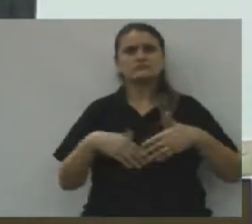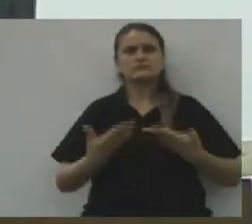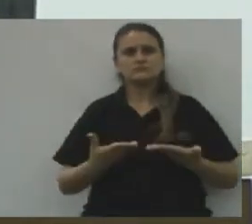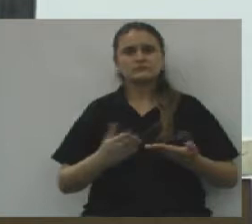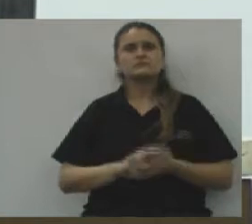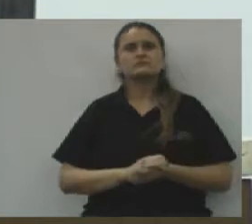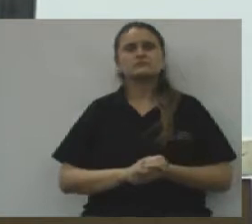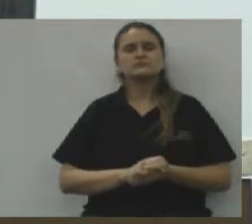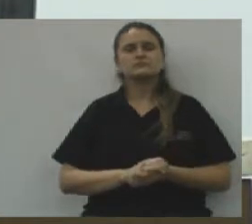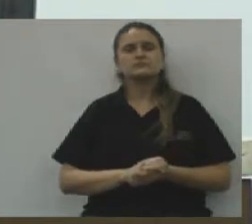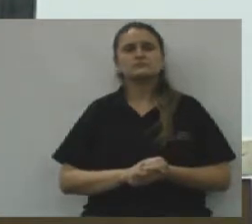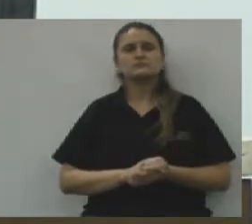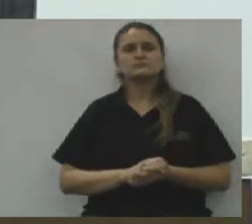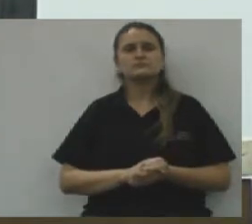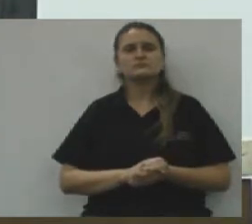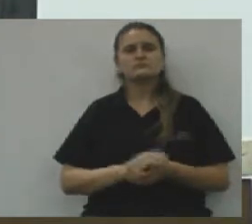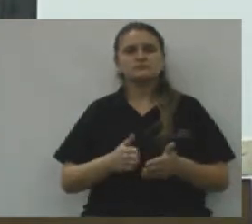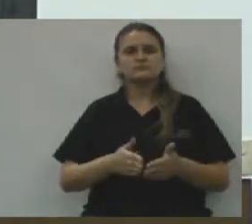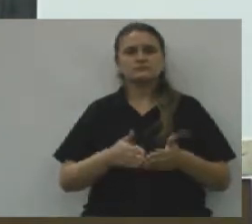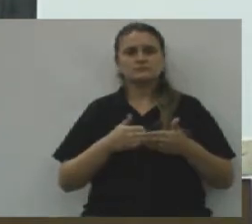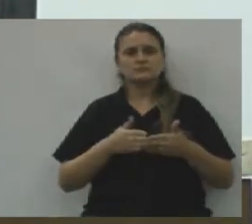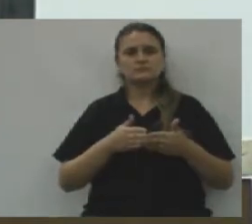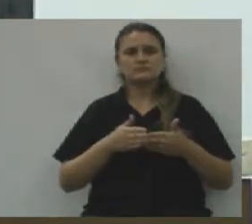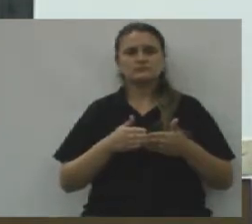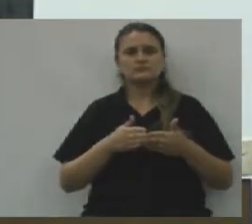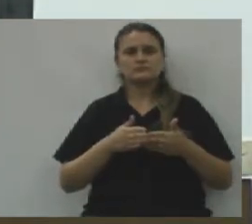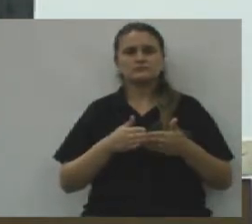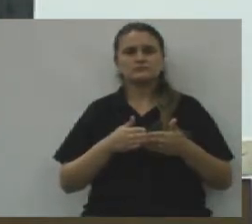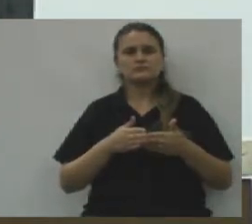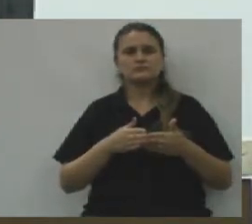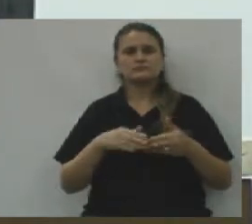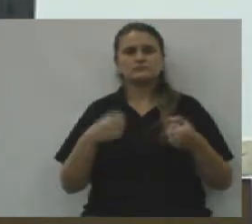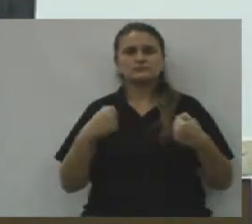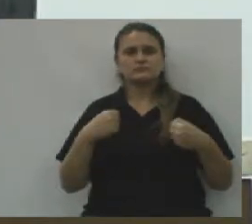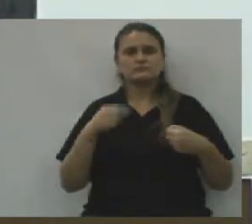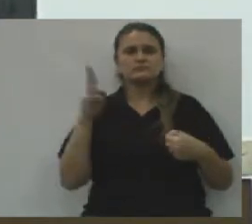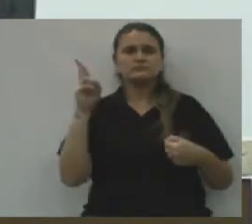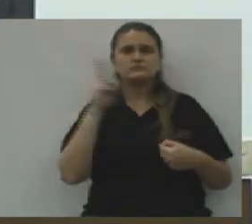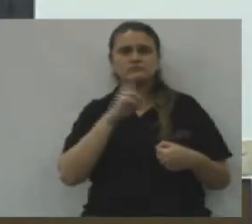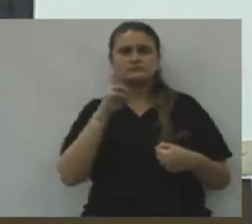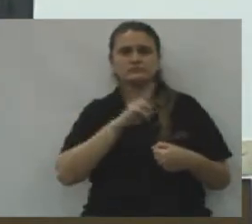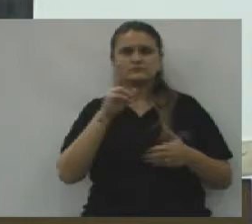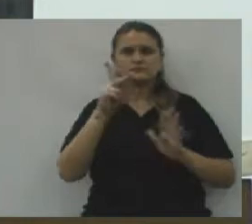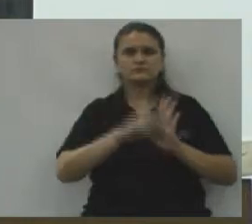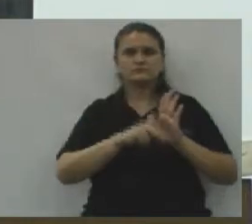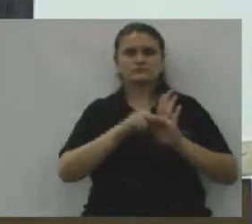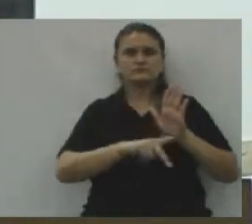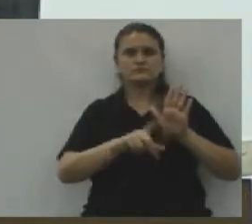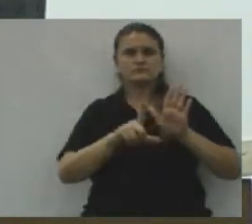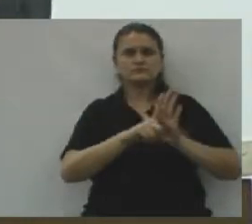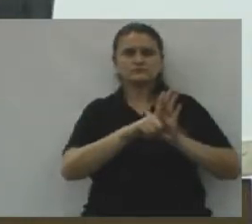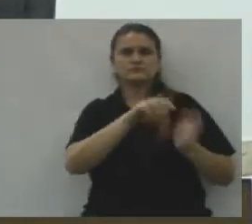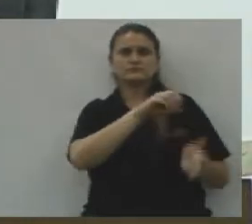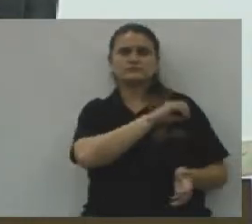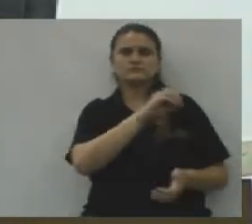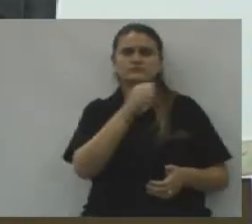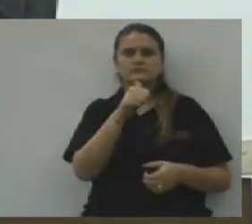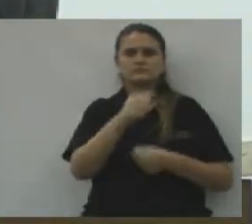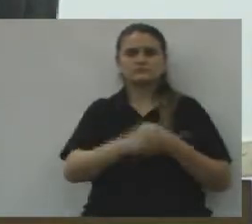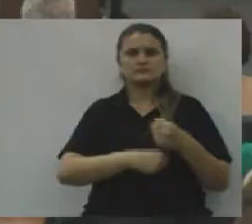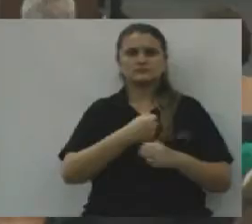Portanto, a questão de pedido pela ordem é da apreciação da urgência do projeto de número